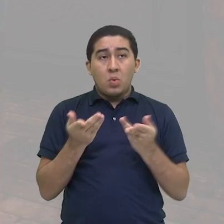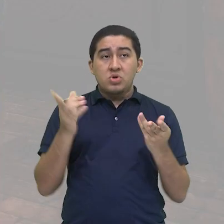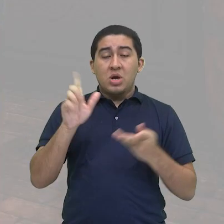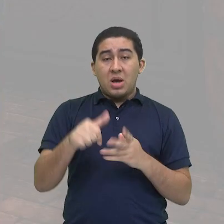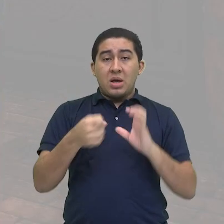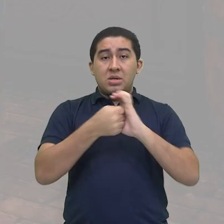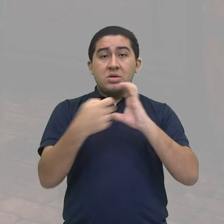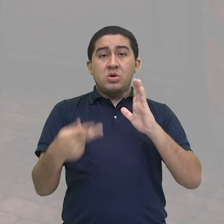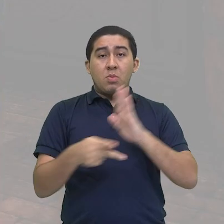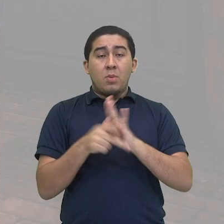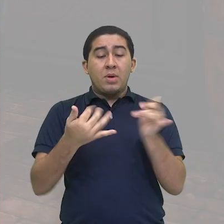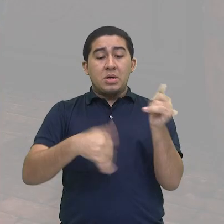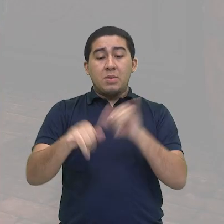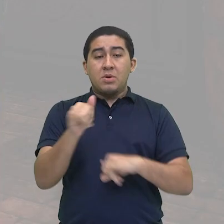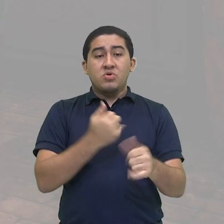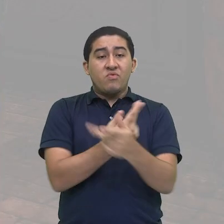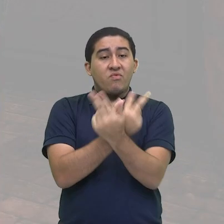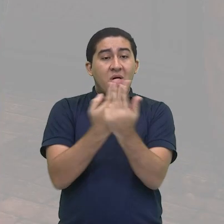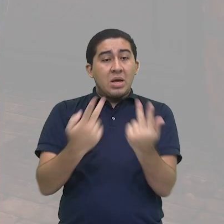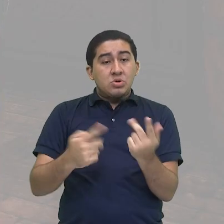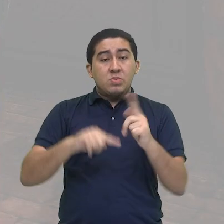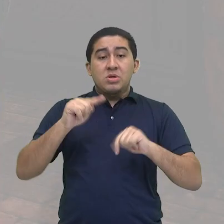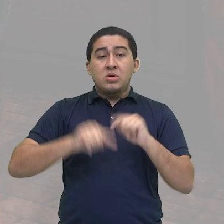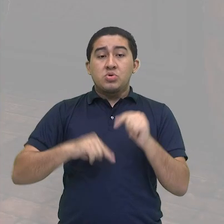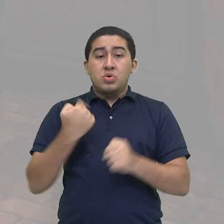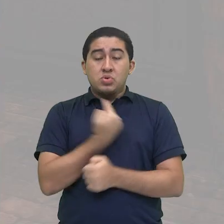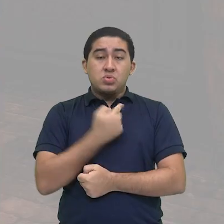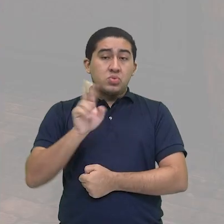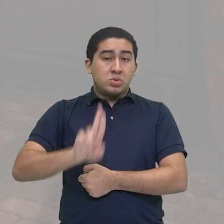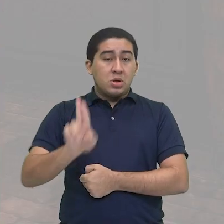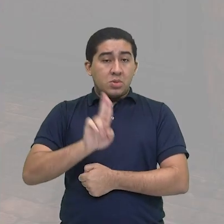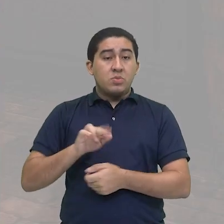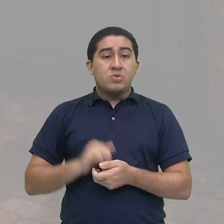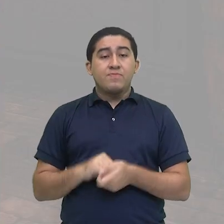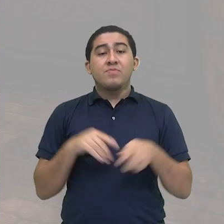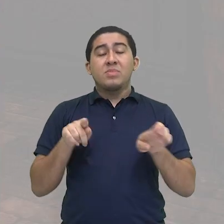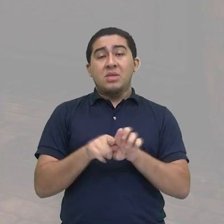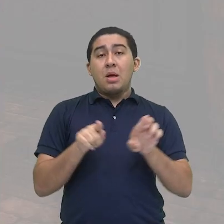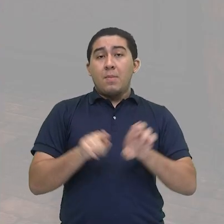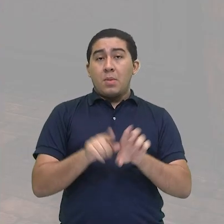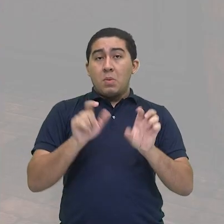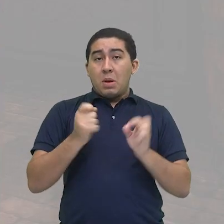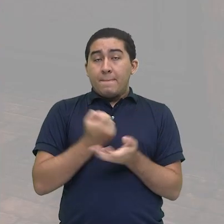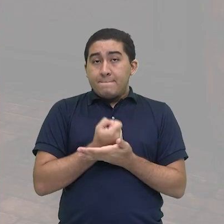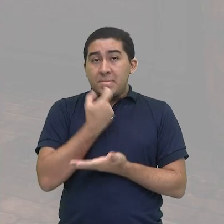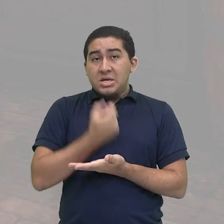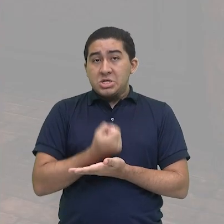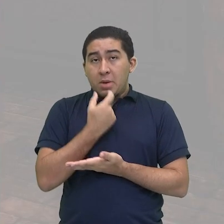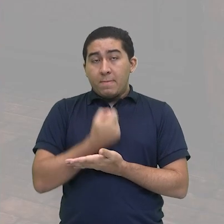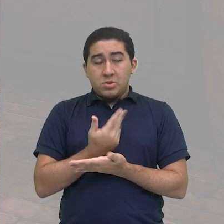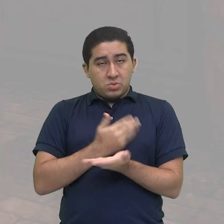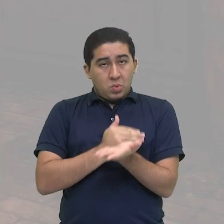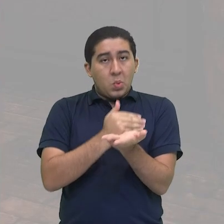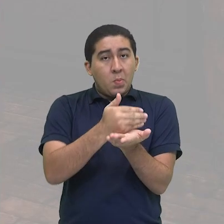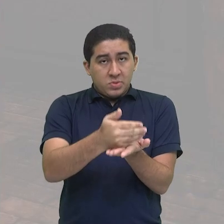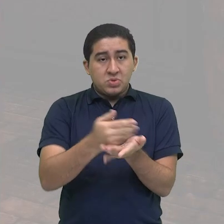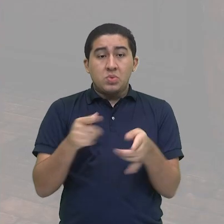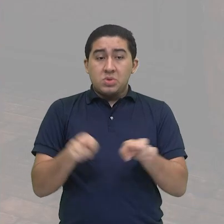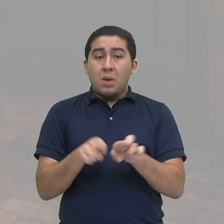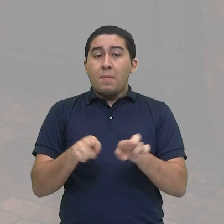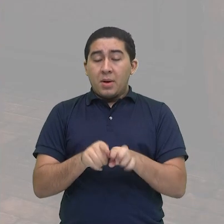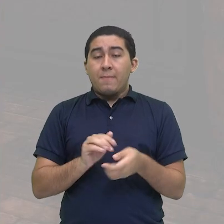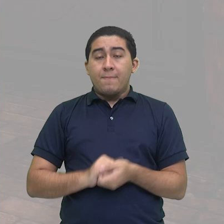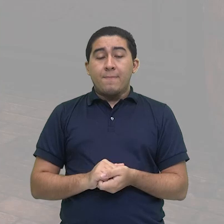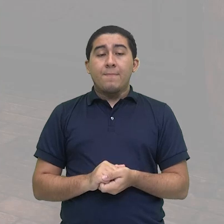composição química de muitos produtos que nós usamos. Preparo de medicamento iniciou aí, né,